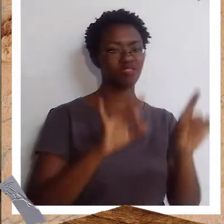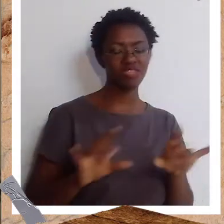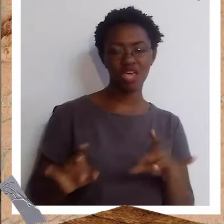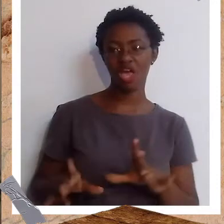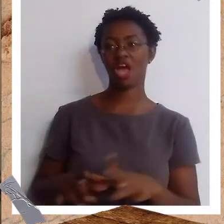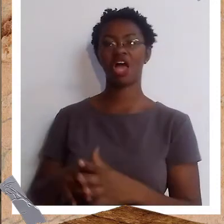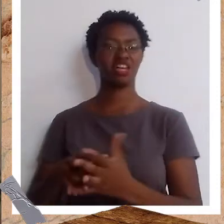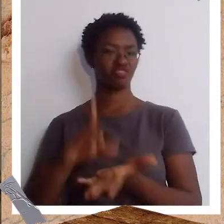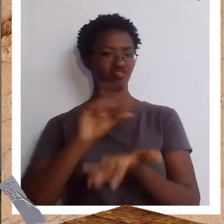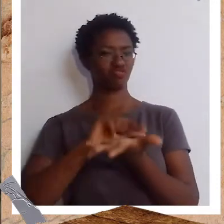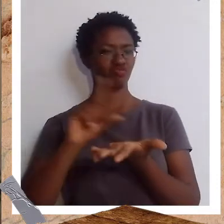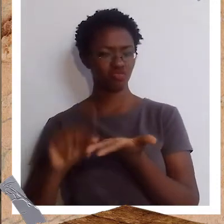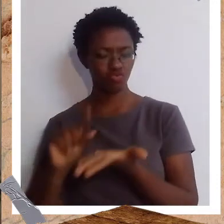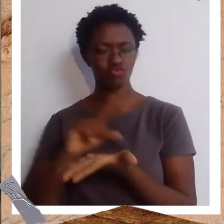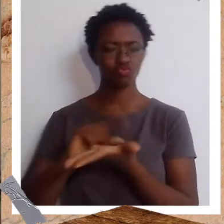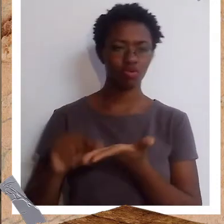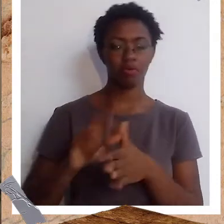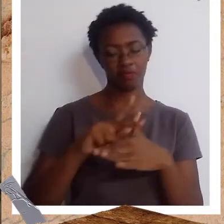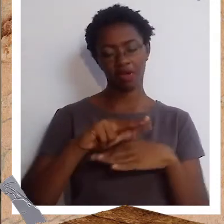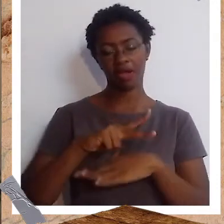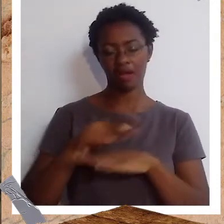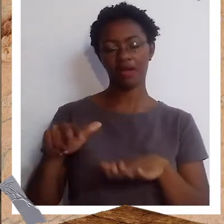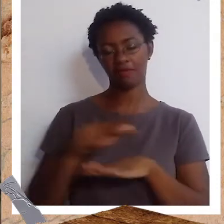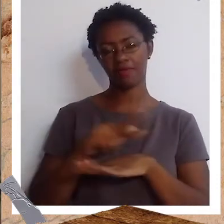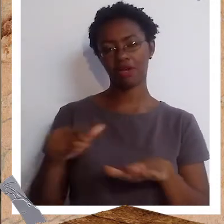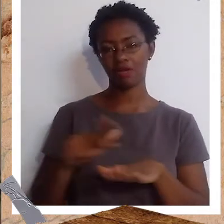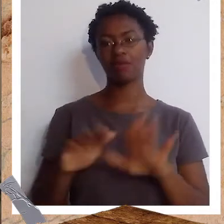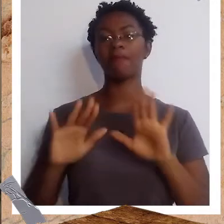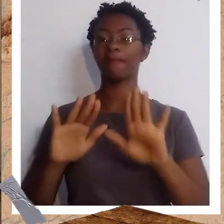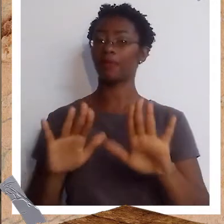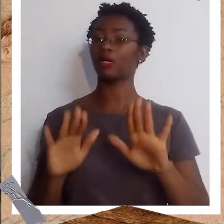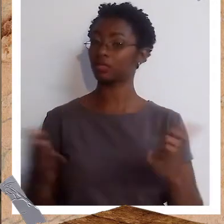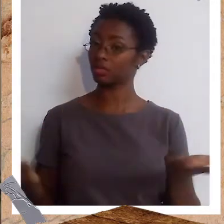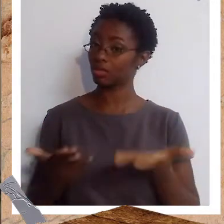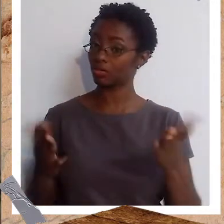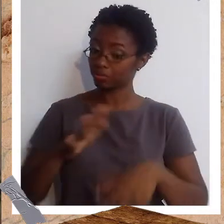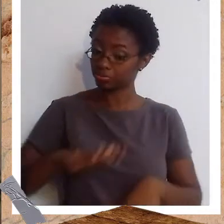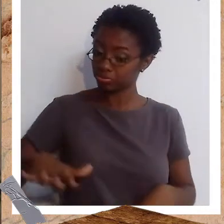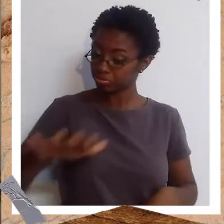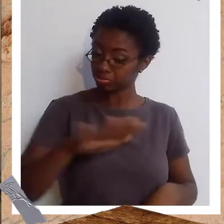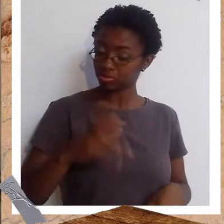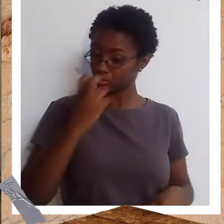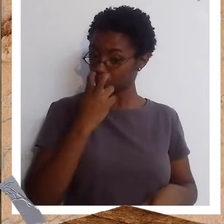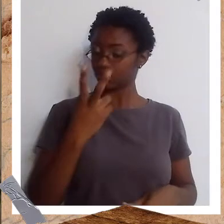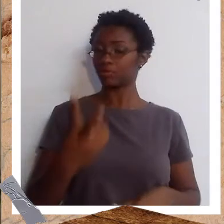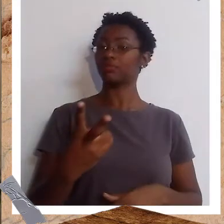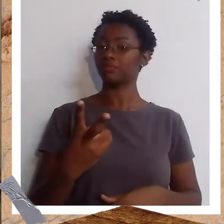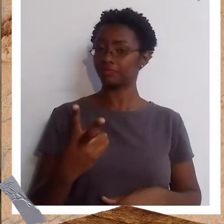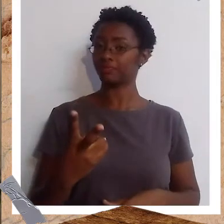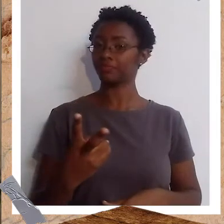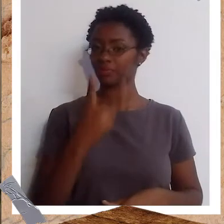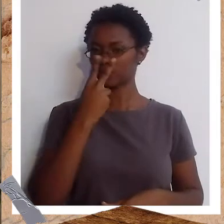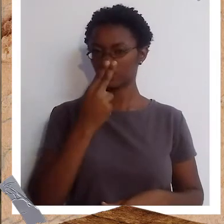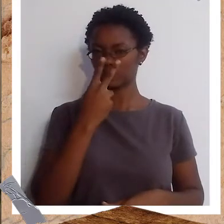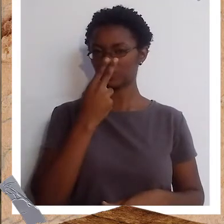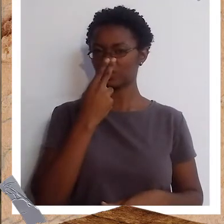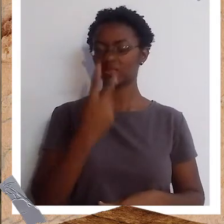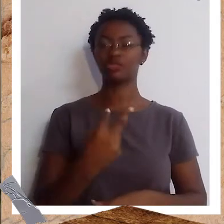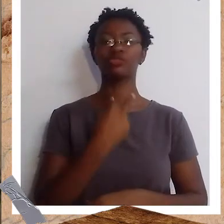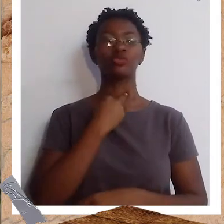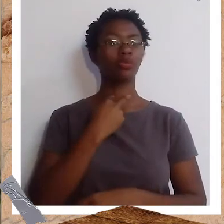né, dissertações, estudos, etc. Essa cena, né, que a gente está vivenciando agora, entretanto, me parece que a gente não